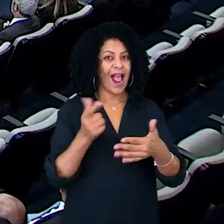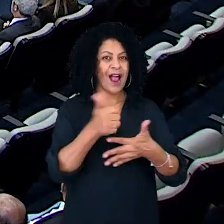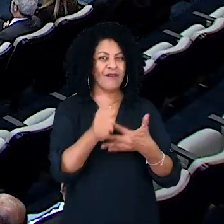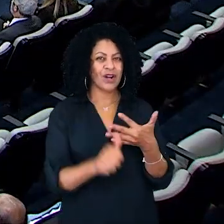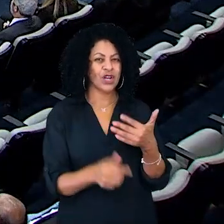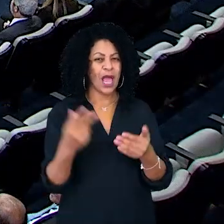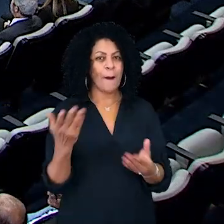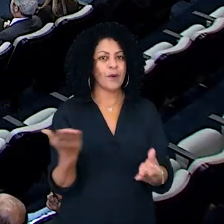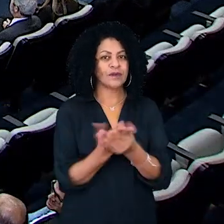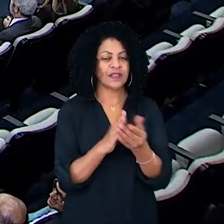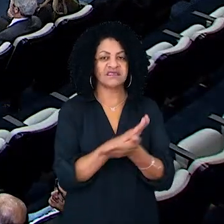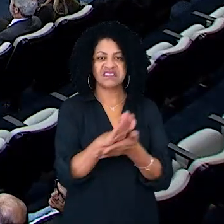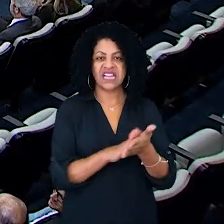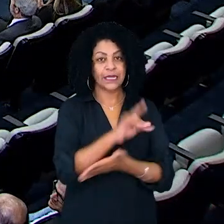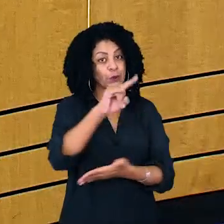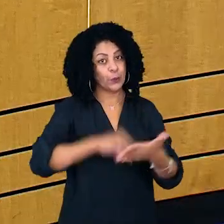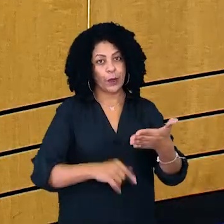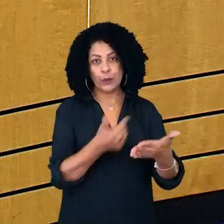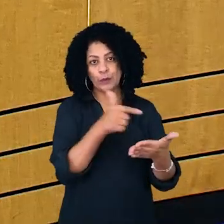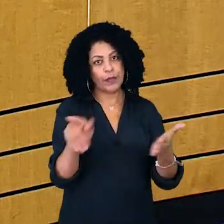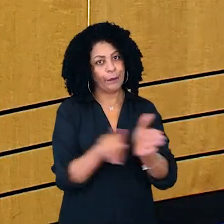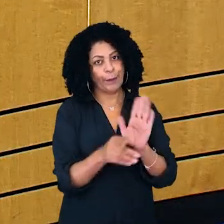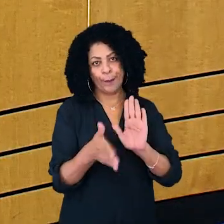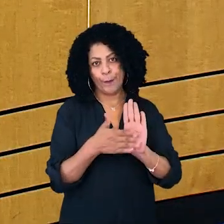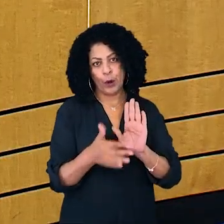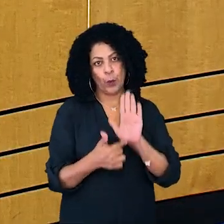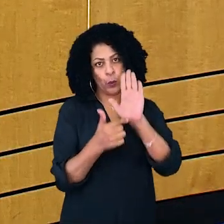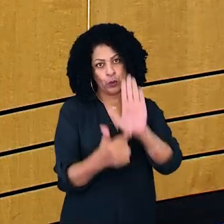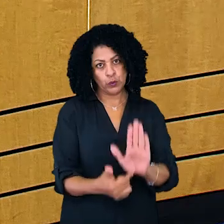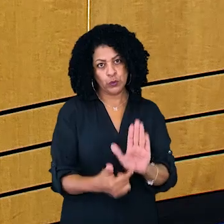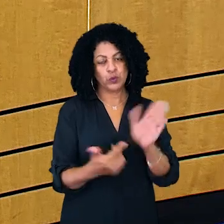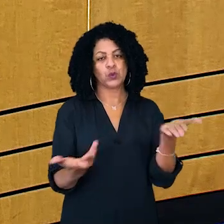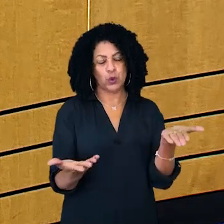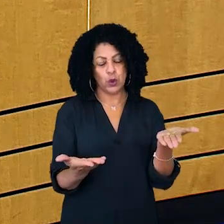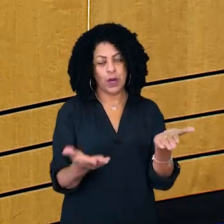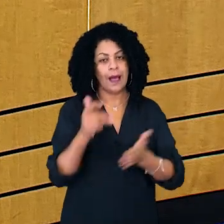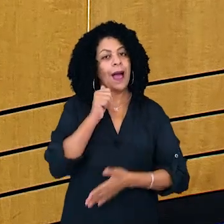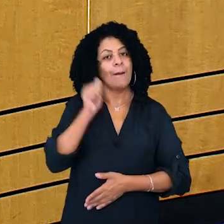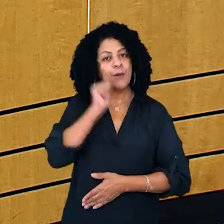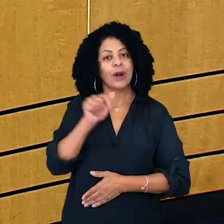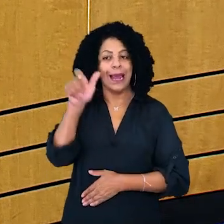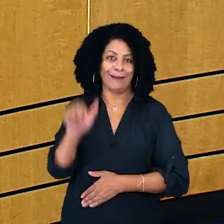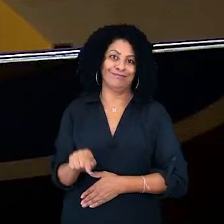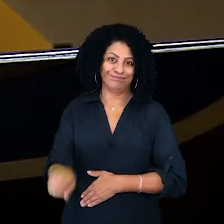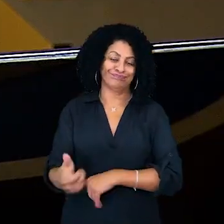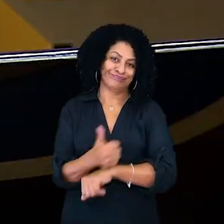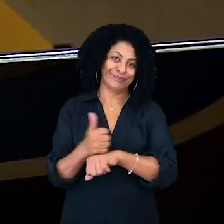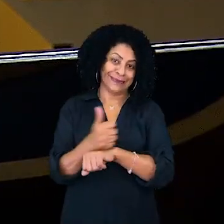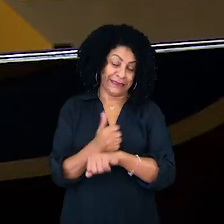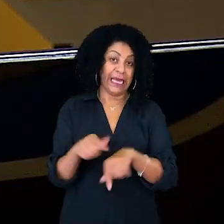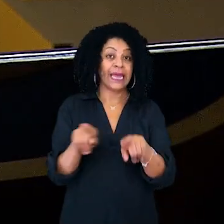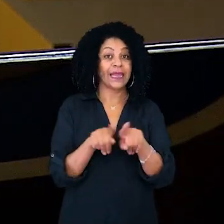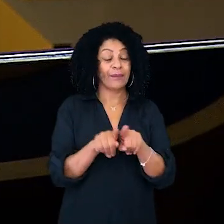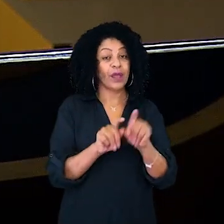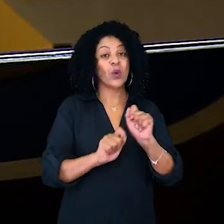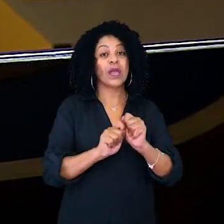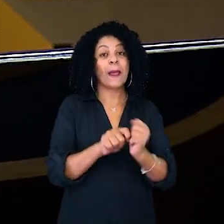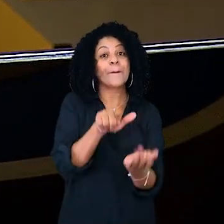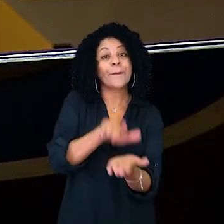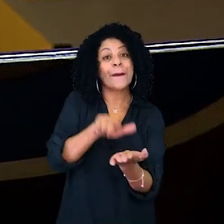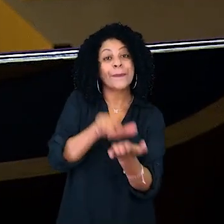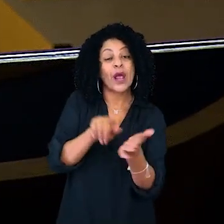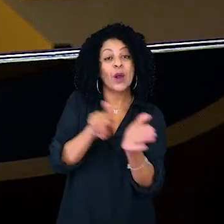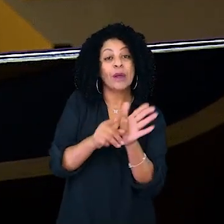que não há no processo nenhum documento que comprove o quadro alegado pela profissional. Segundo ele, o